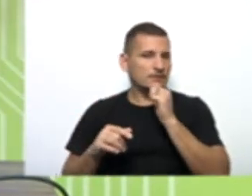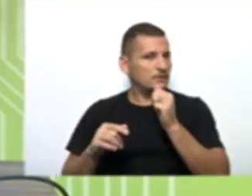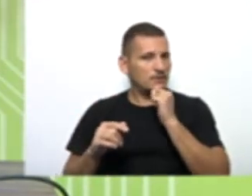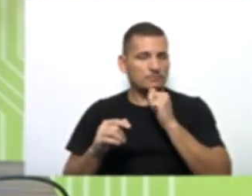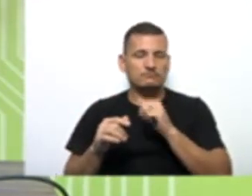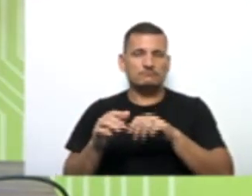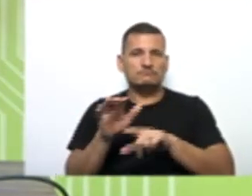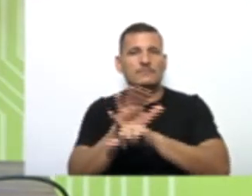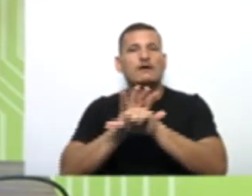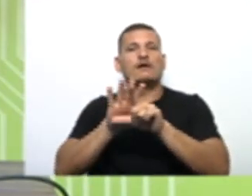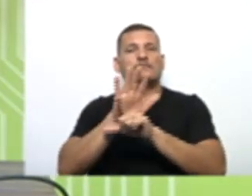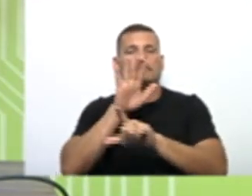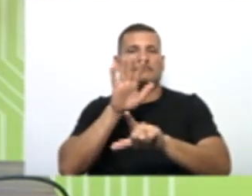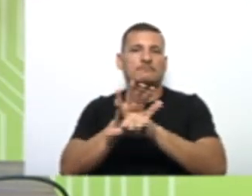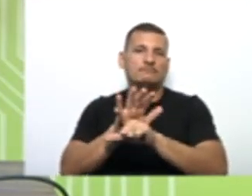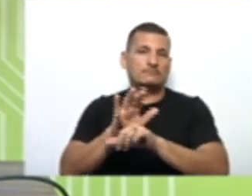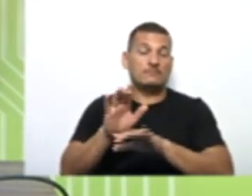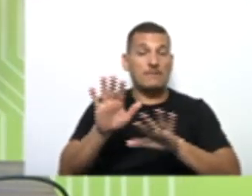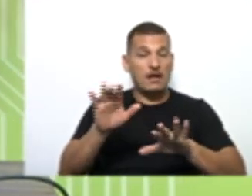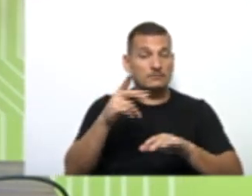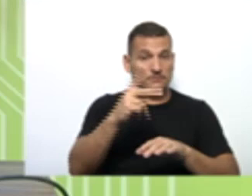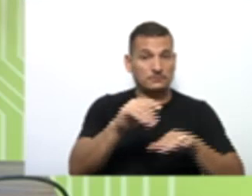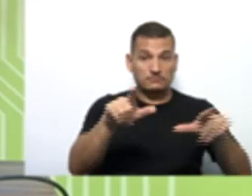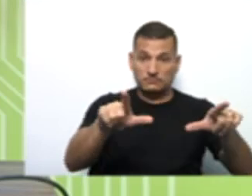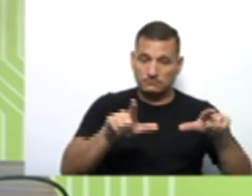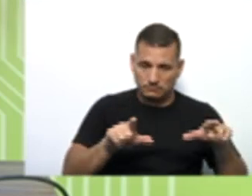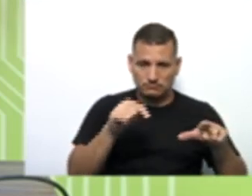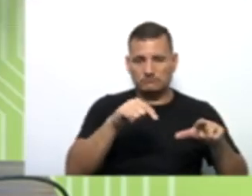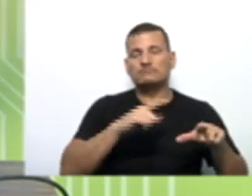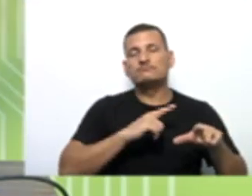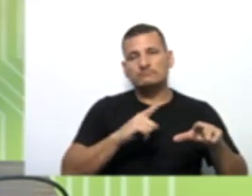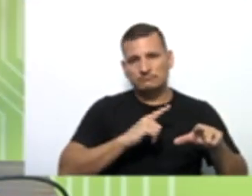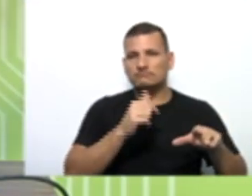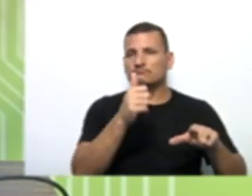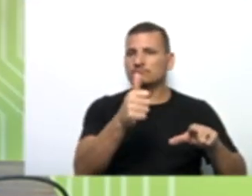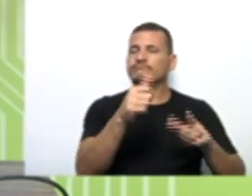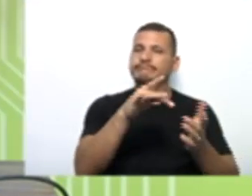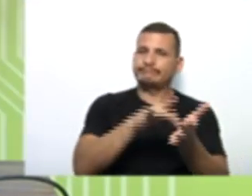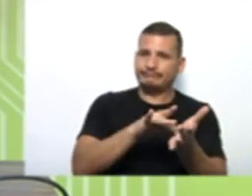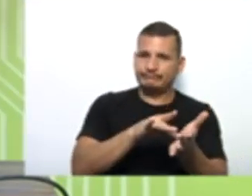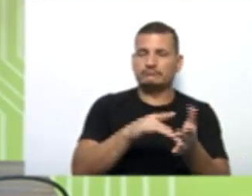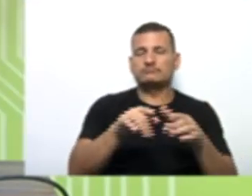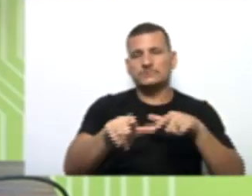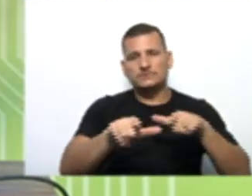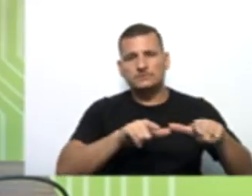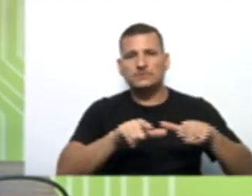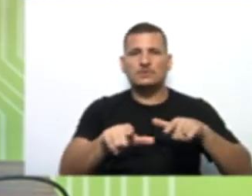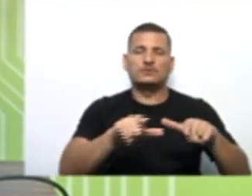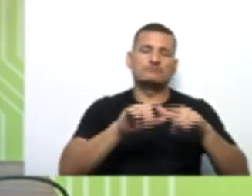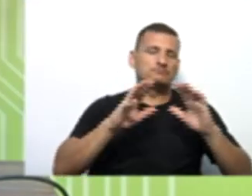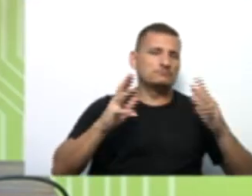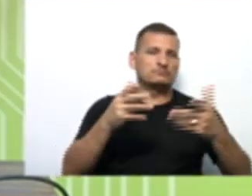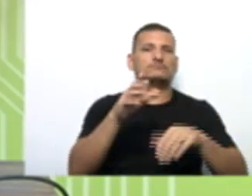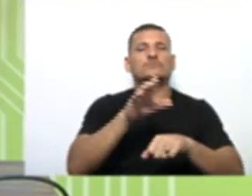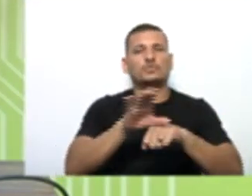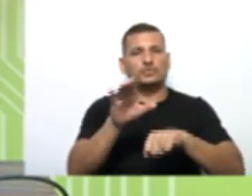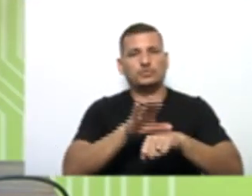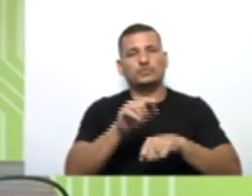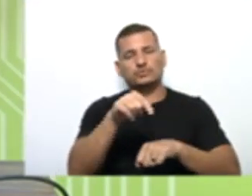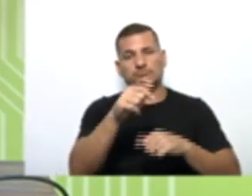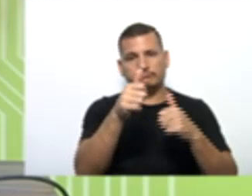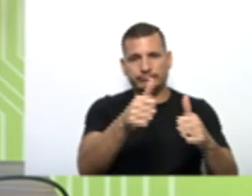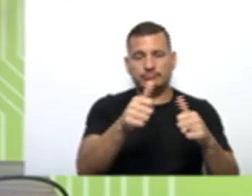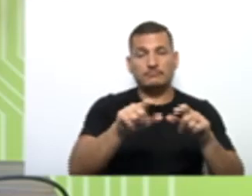regulamentada. Isso não quer dizer que o seu diploma não tenha validade, é outra situação. O diploma tem toda a validade, todo o curso está regulamentado, mas